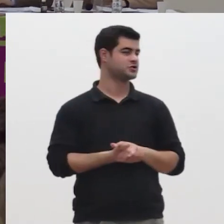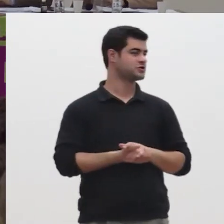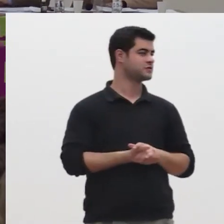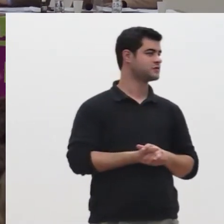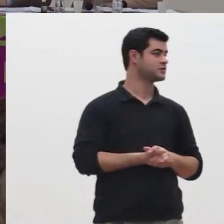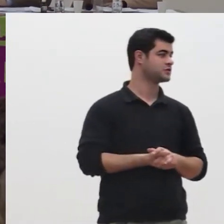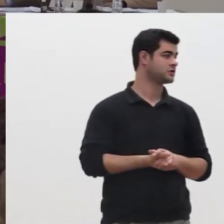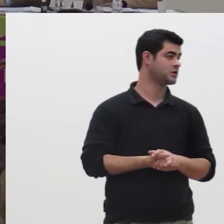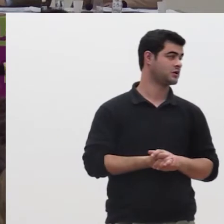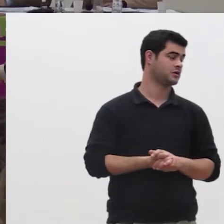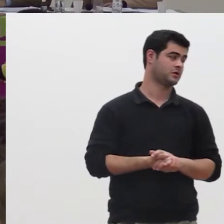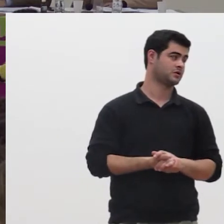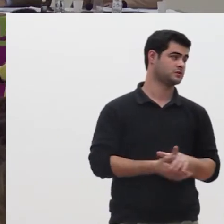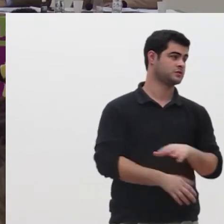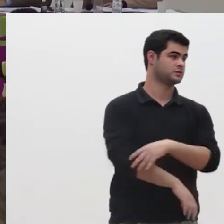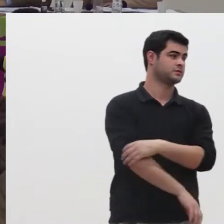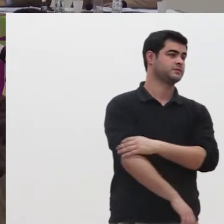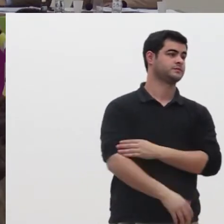Marilena.